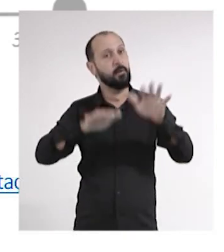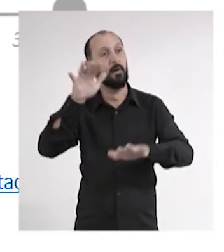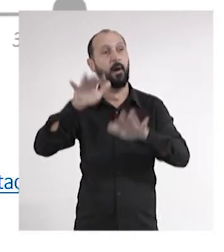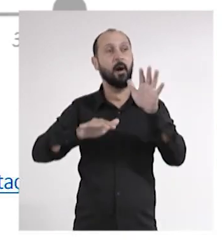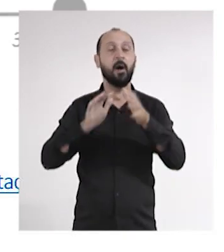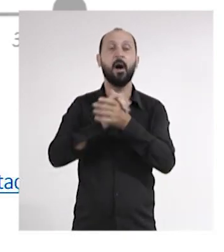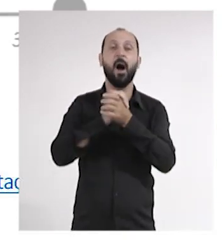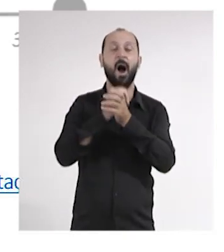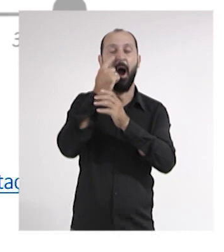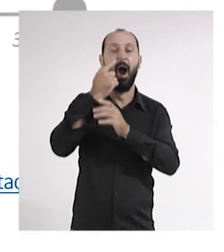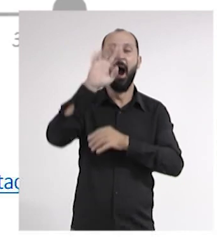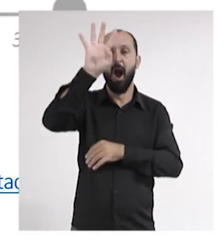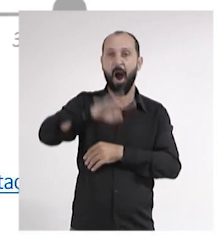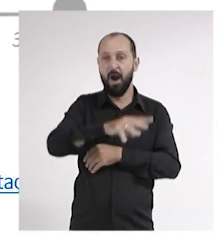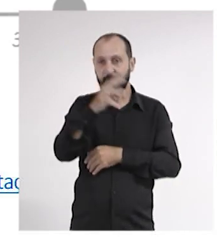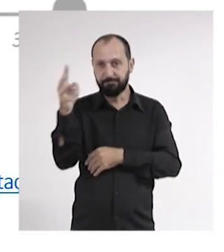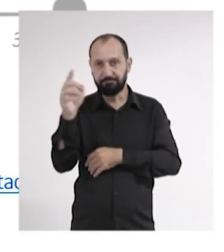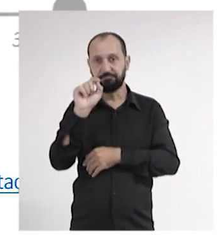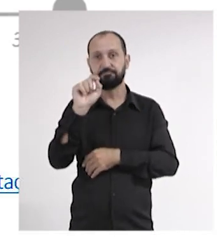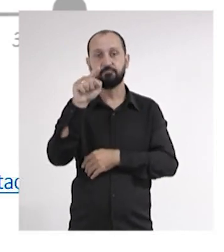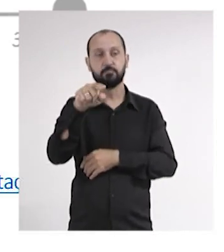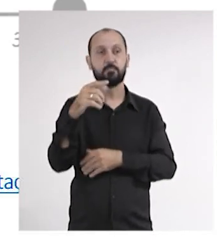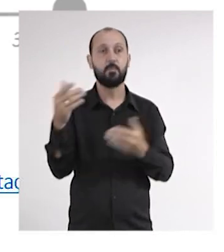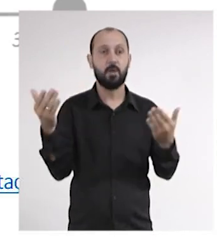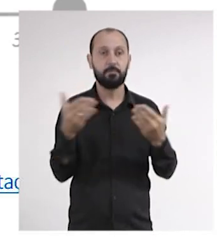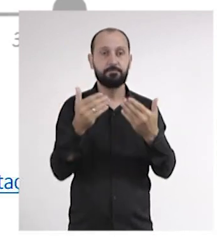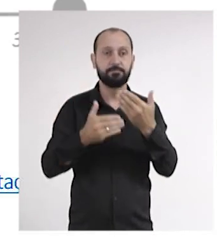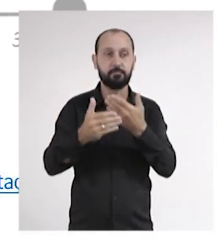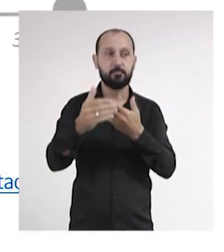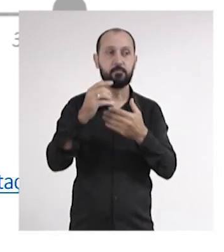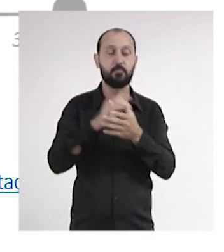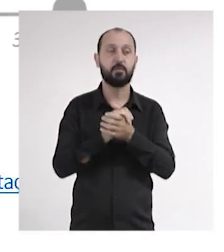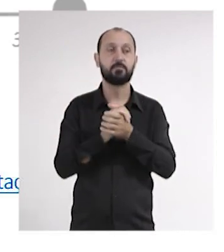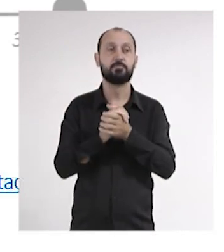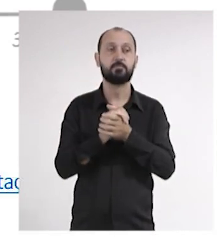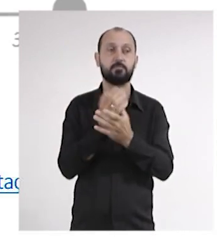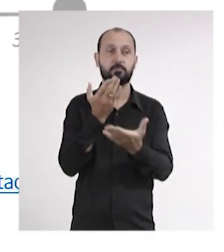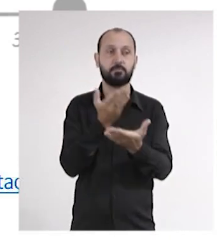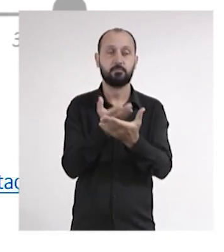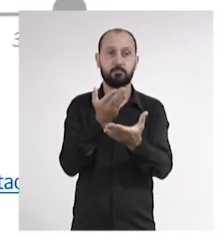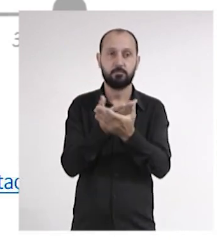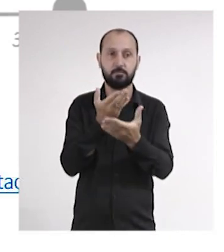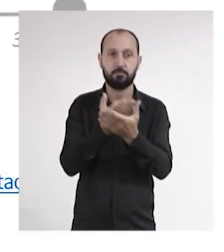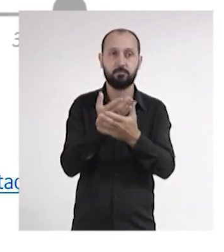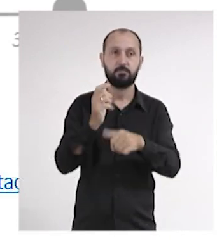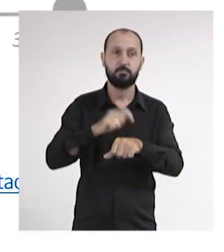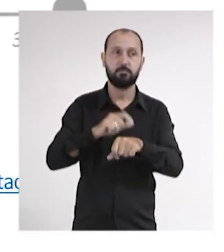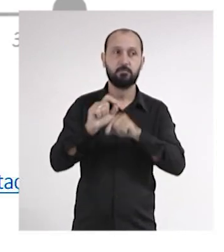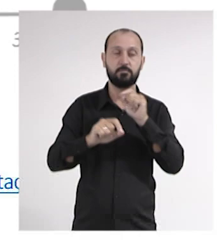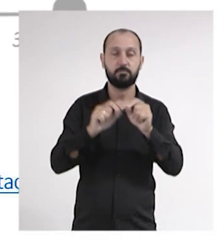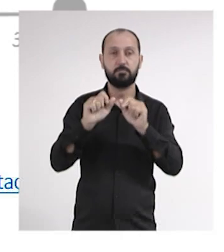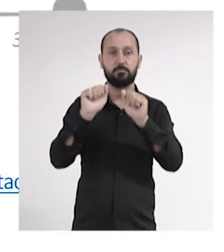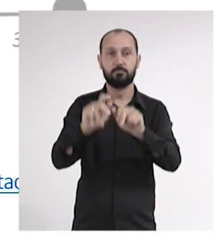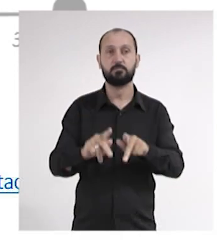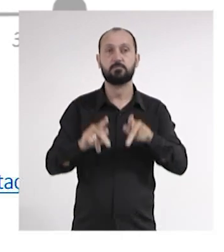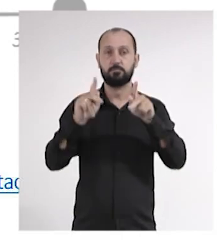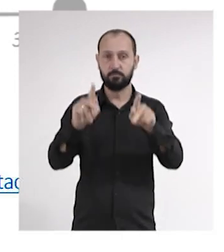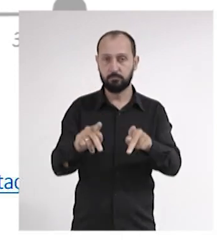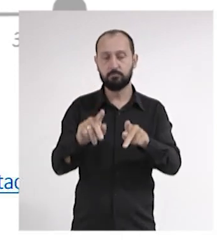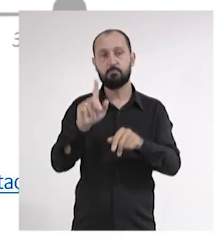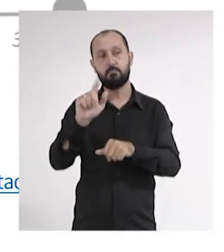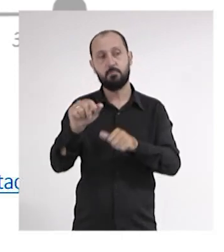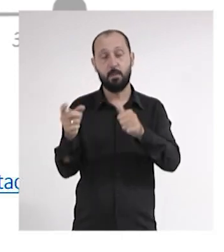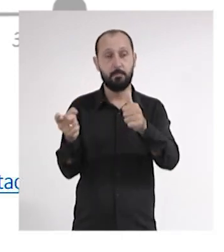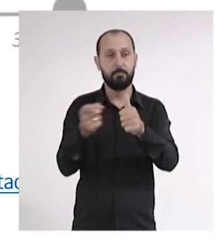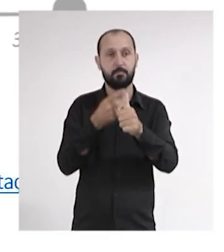nosso cronograma, de que agora, concluídos os estudos, estamos na fase de audiência pública. Esta é a